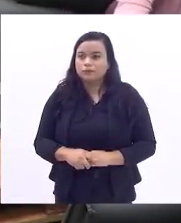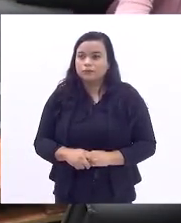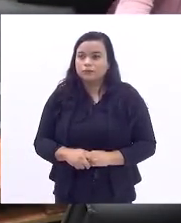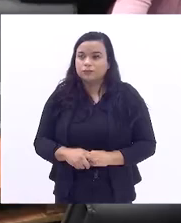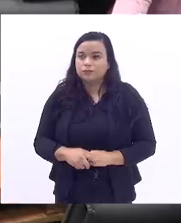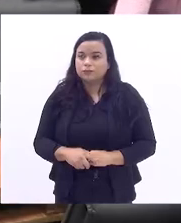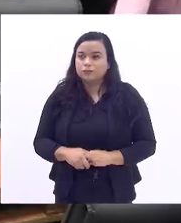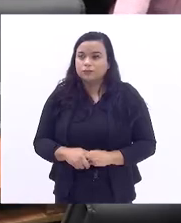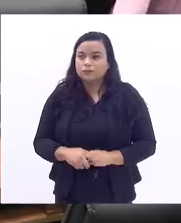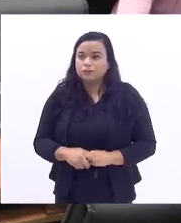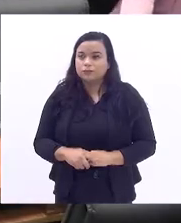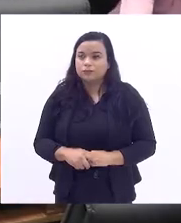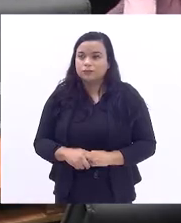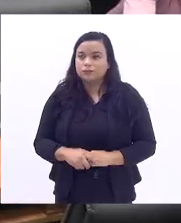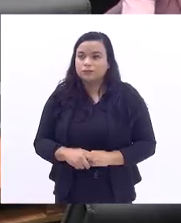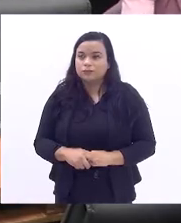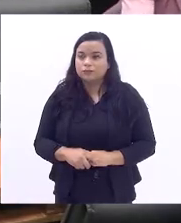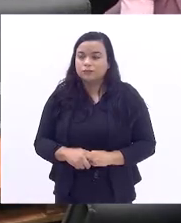eb1